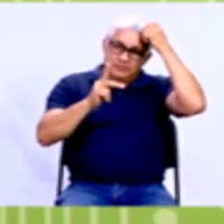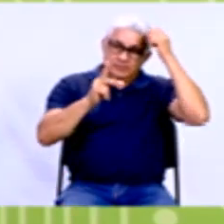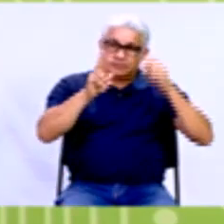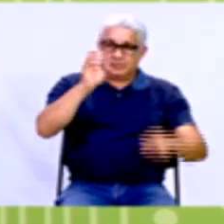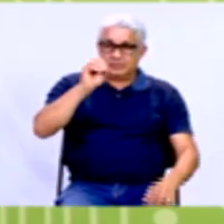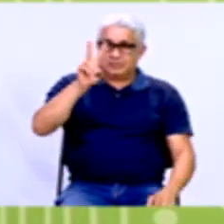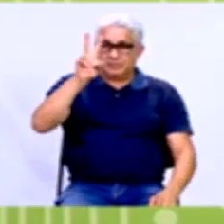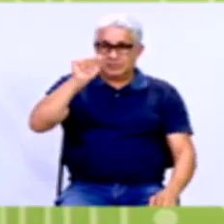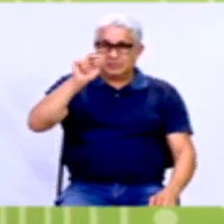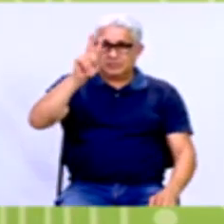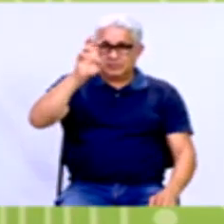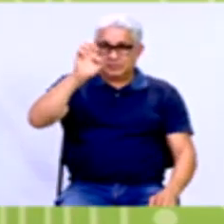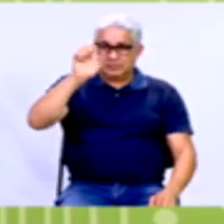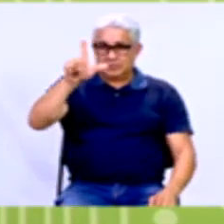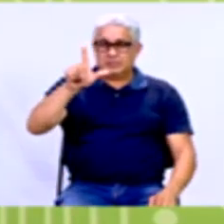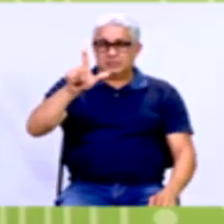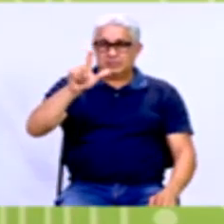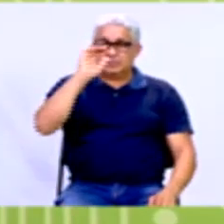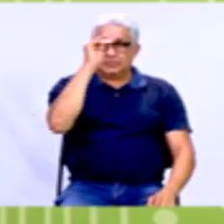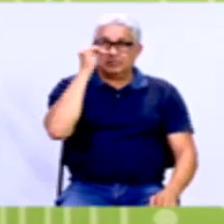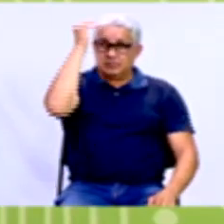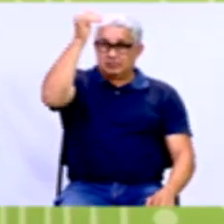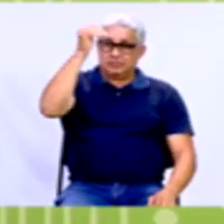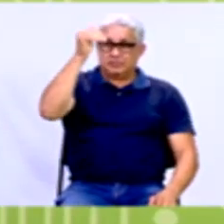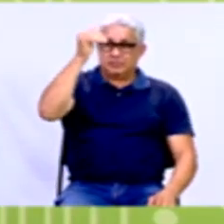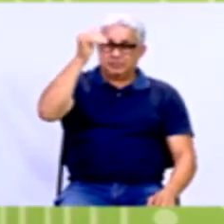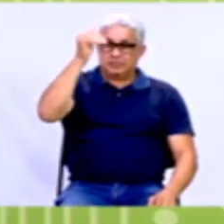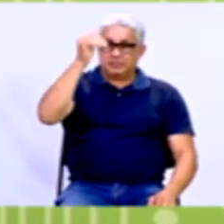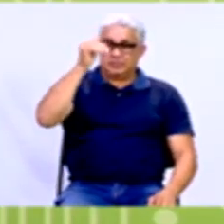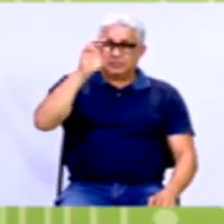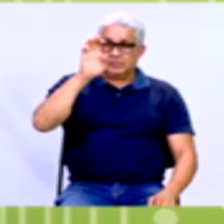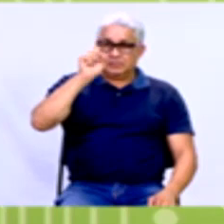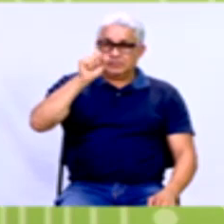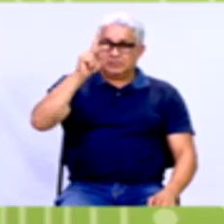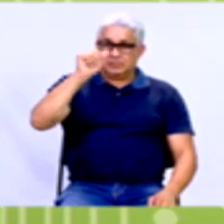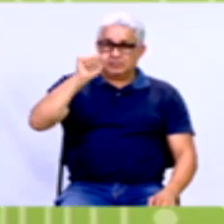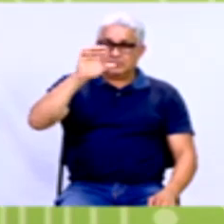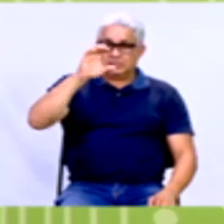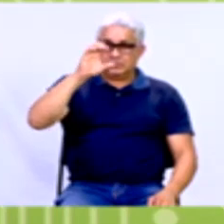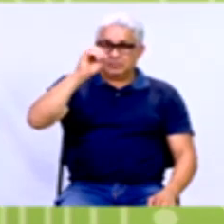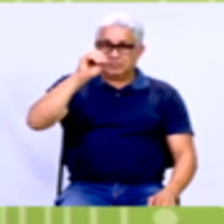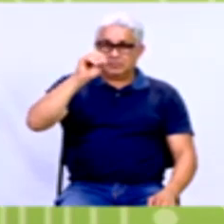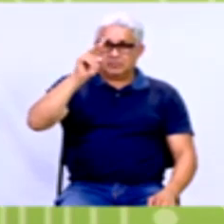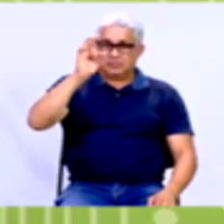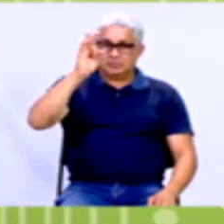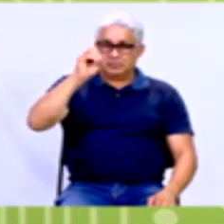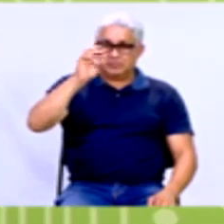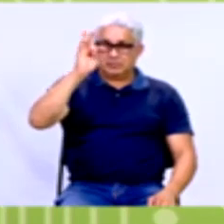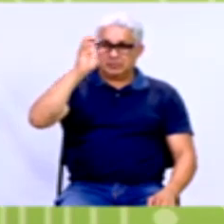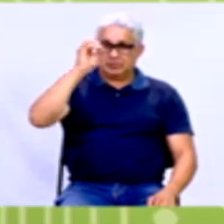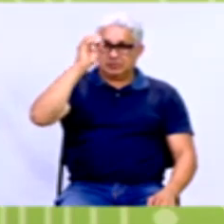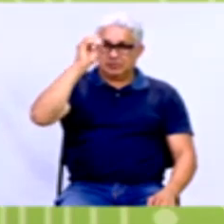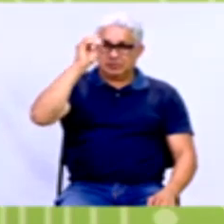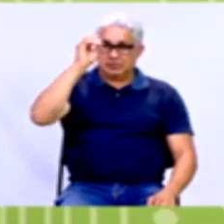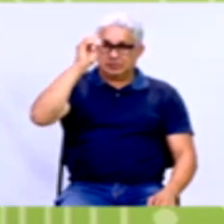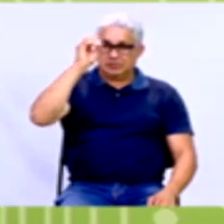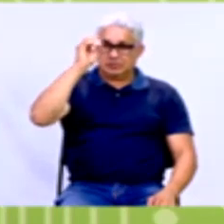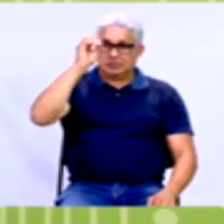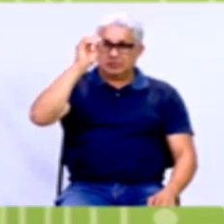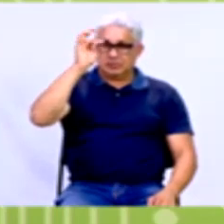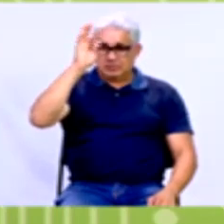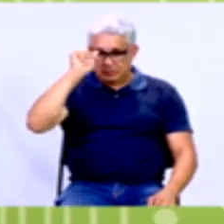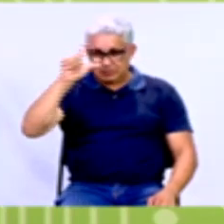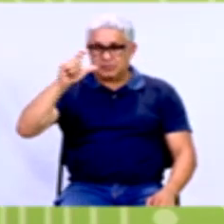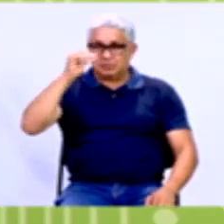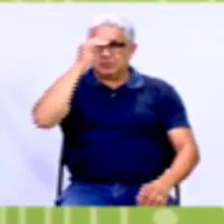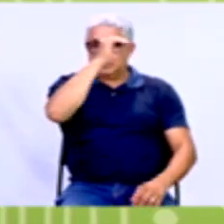espaço total embaixo. No caso aqui do exemplo das bolas, a minha quantidade de bolas verdes era 5. Se eu tivesse perguntado de bolas amarelas, eu ia